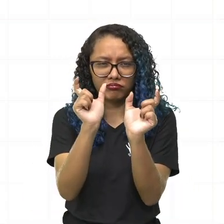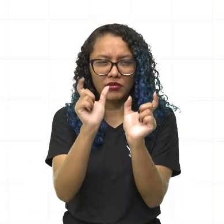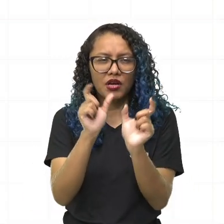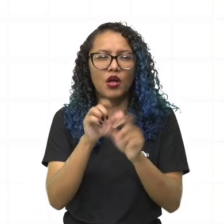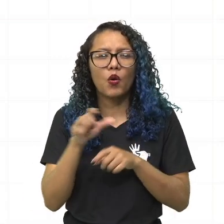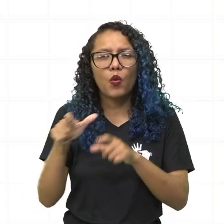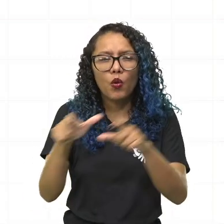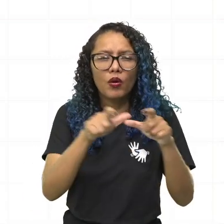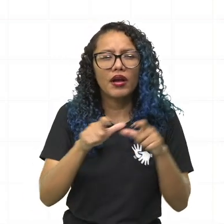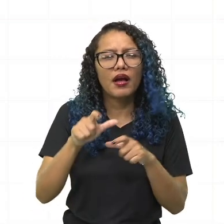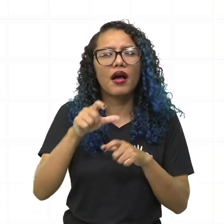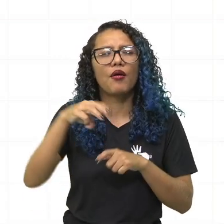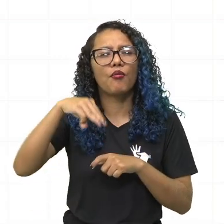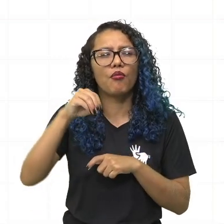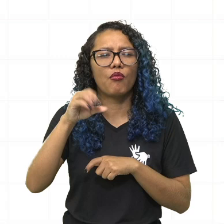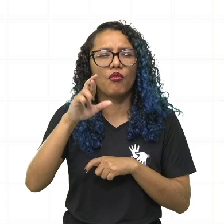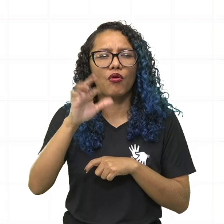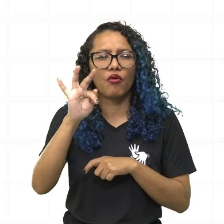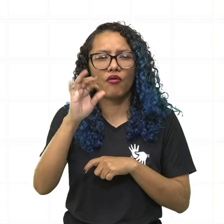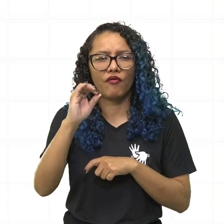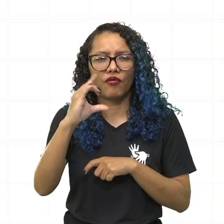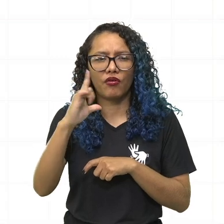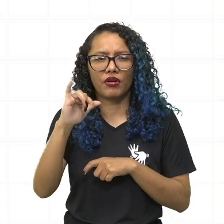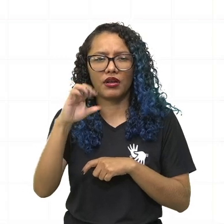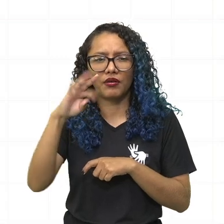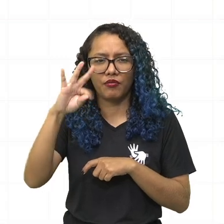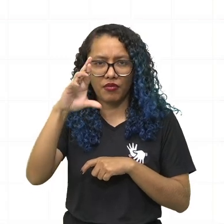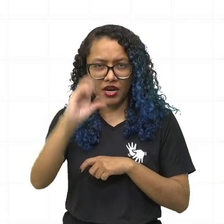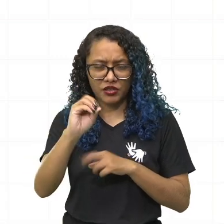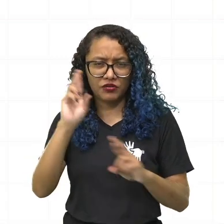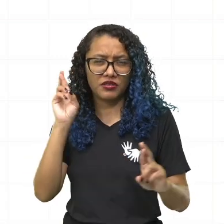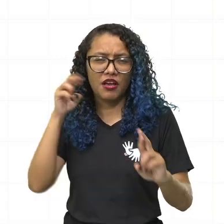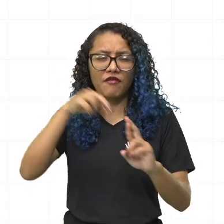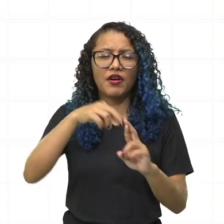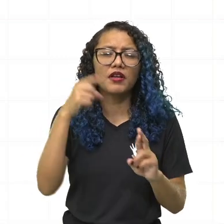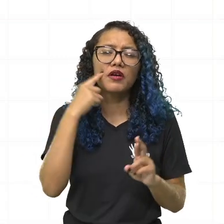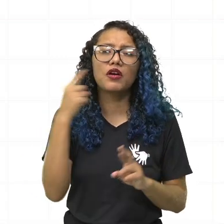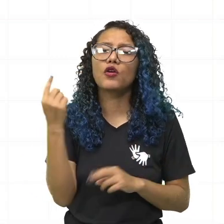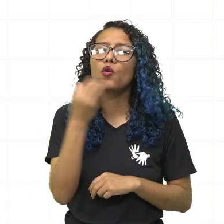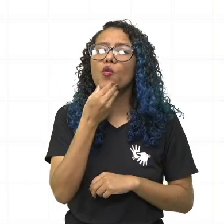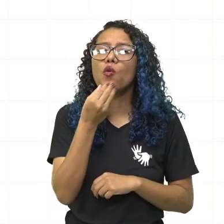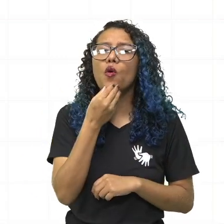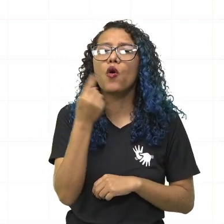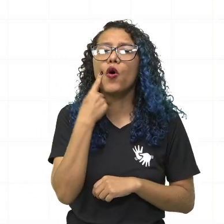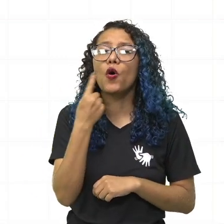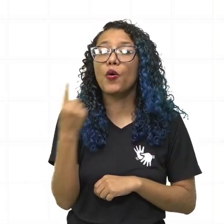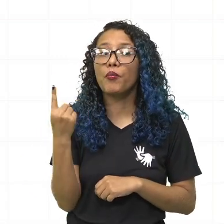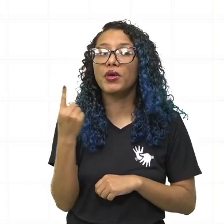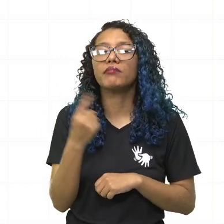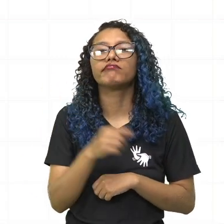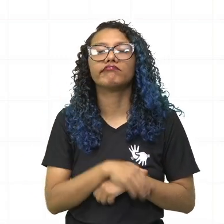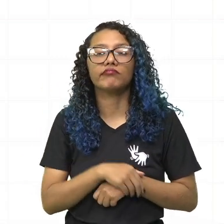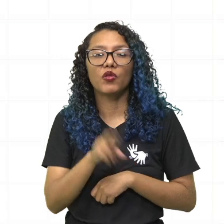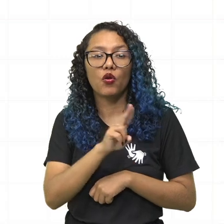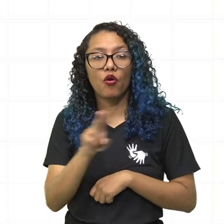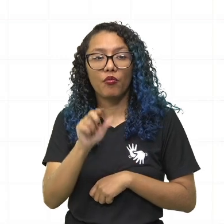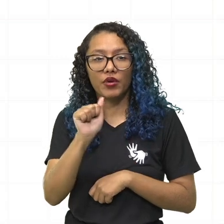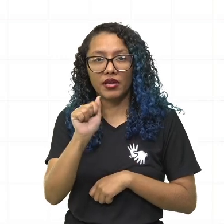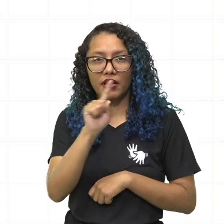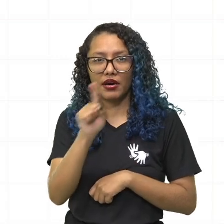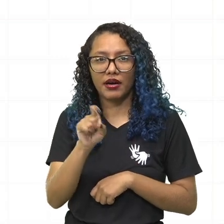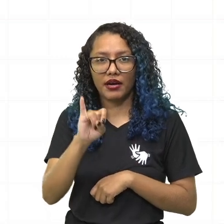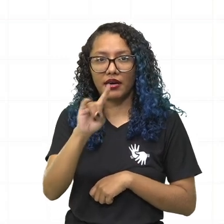muito trabalhado, ele é muito vinculado a este senhor que está aparecendo aí na tela, que é o Aziz Absaber, né?